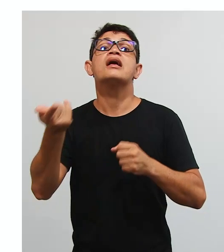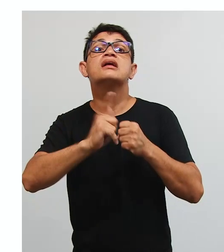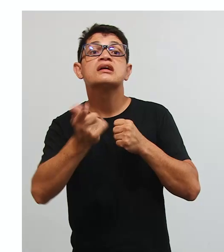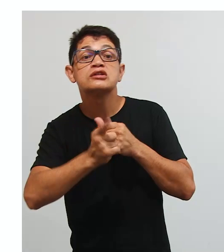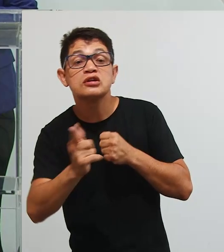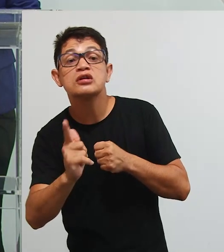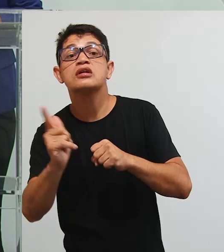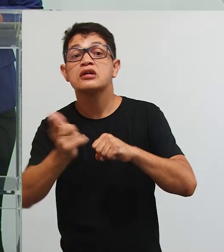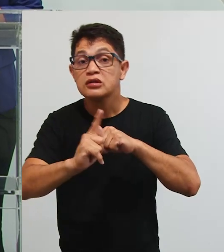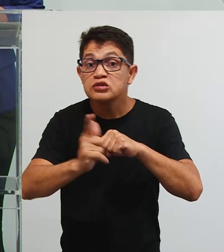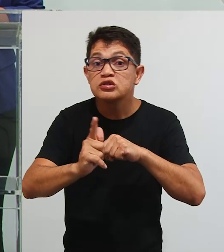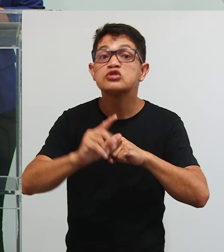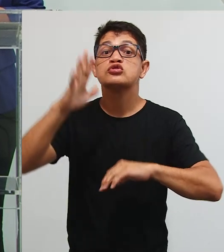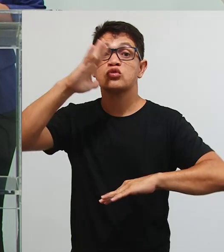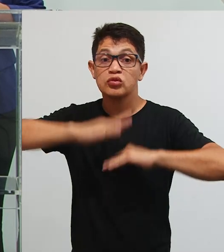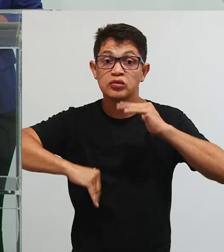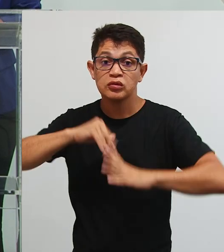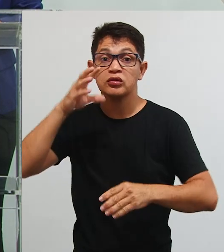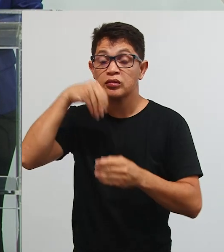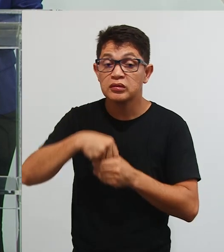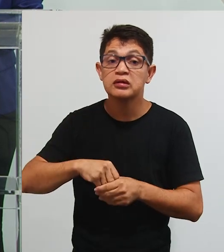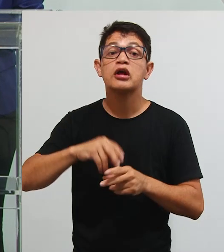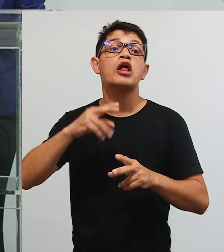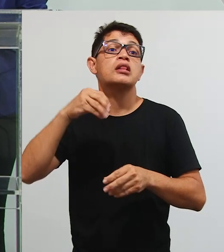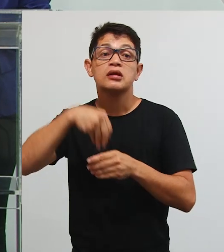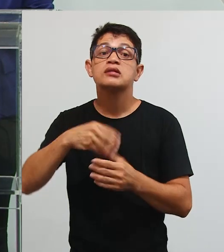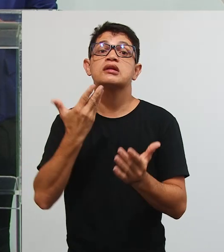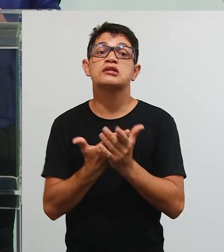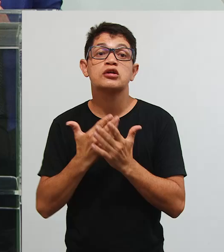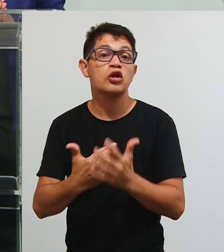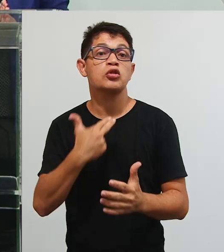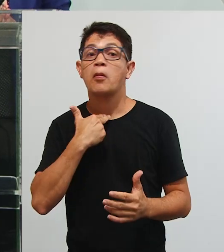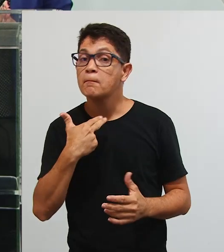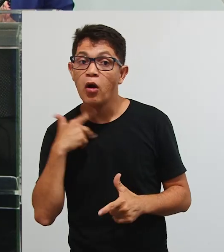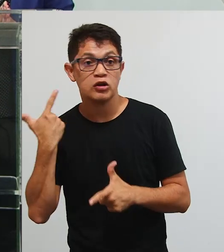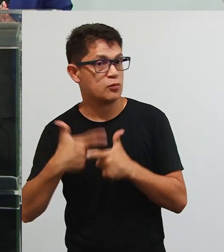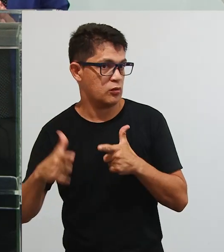esse gestor? Dentro da escola, ele não pode ter decisões